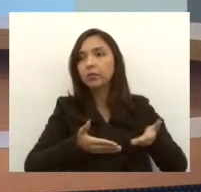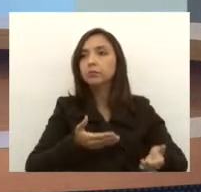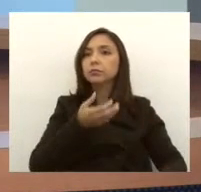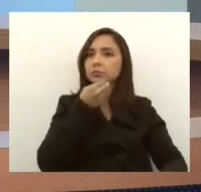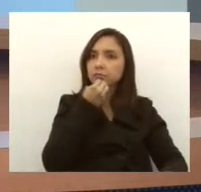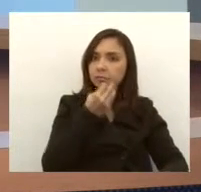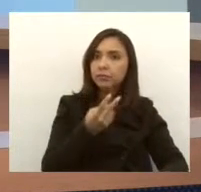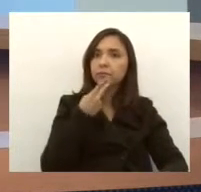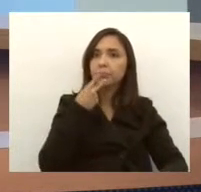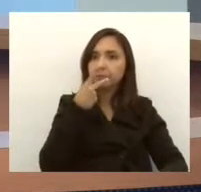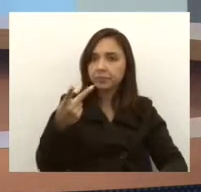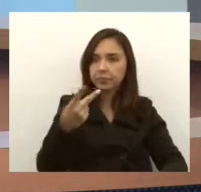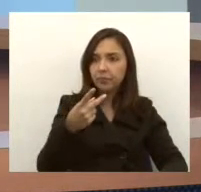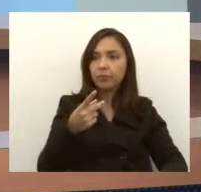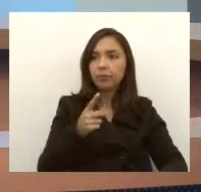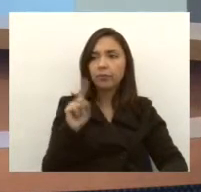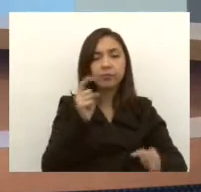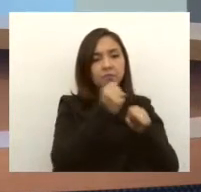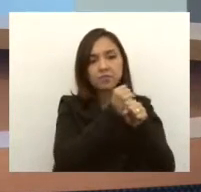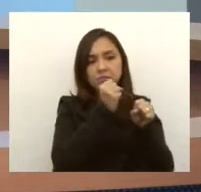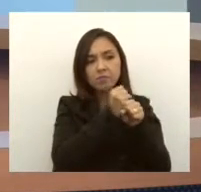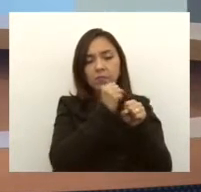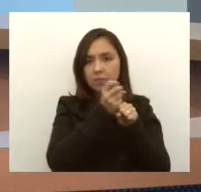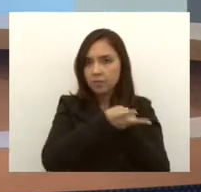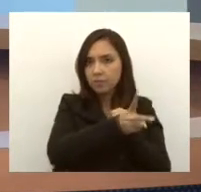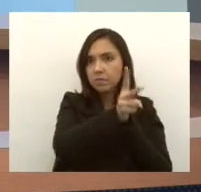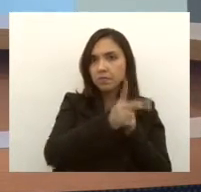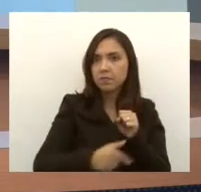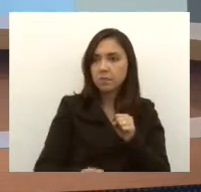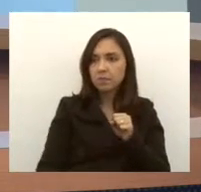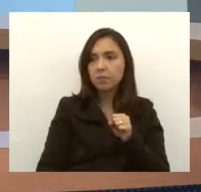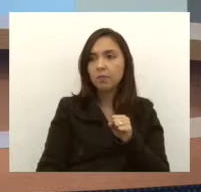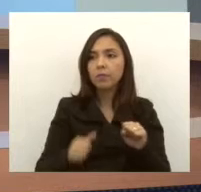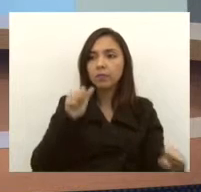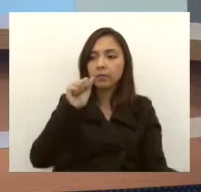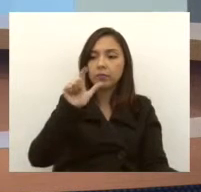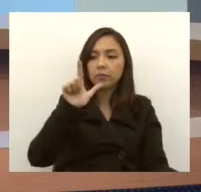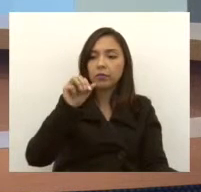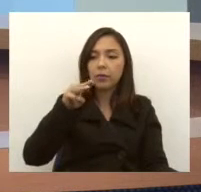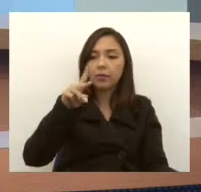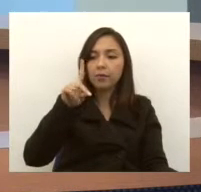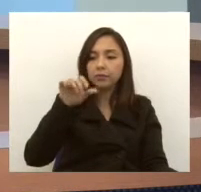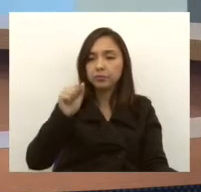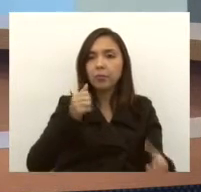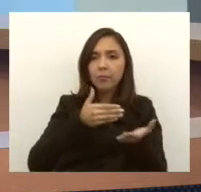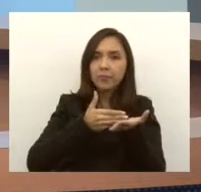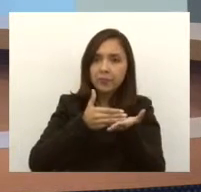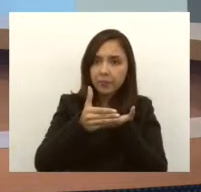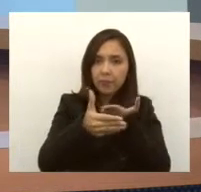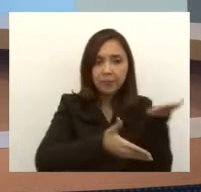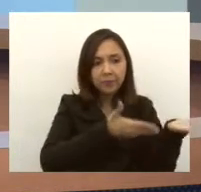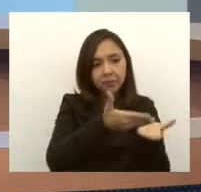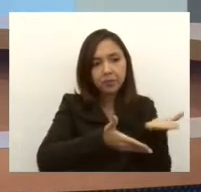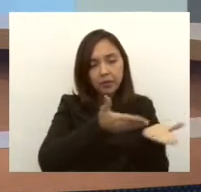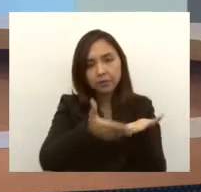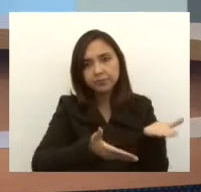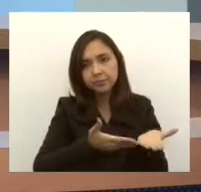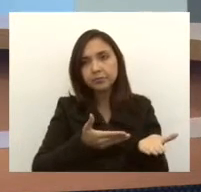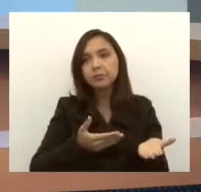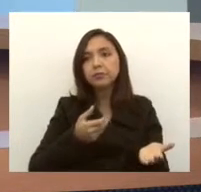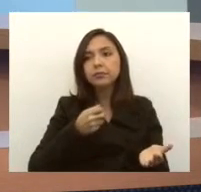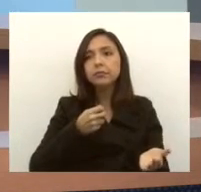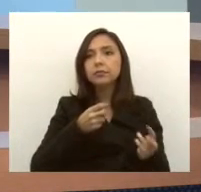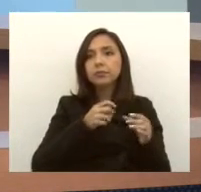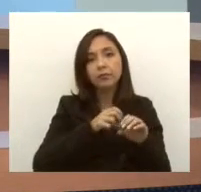que se diga que não é uma obra de continuidade. Foi o Almeida que começou a tratar esgoto